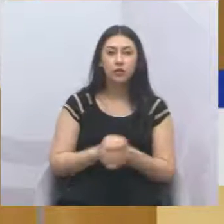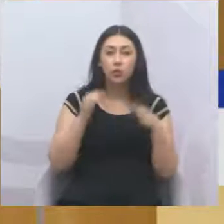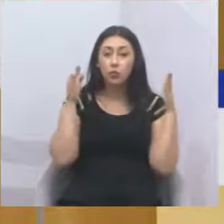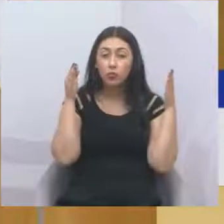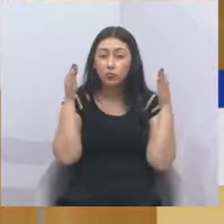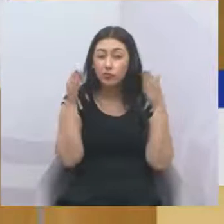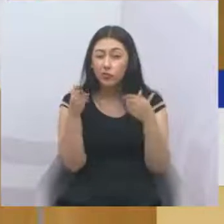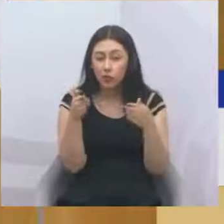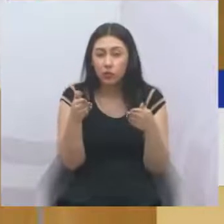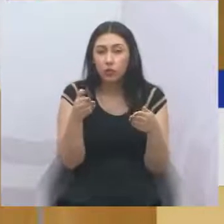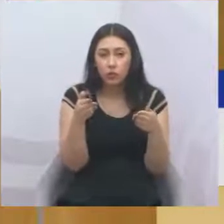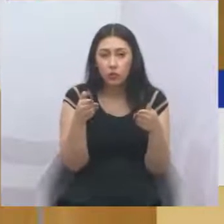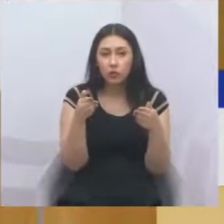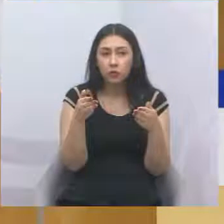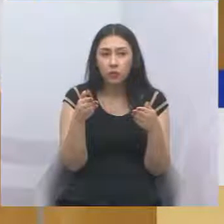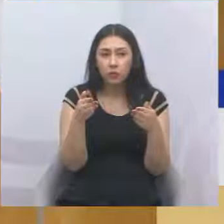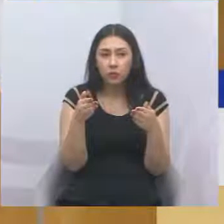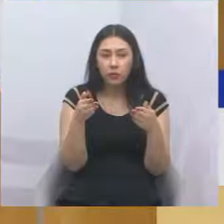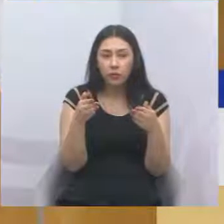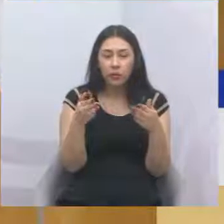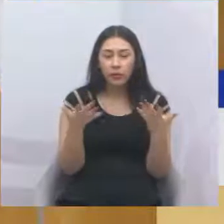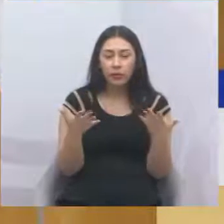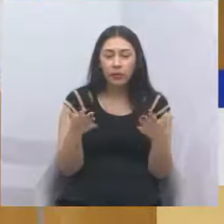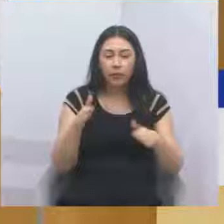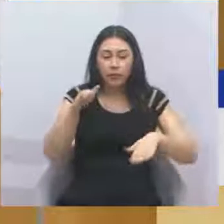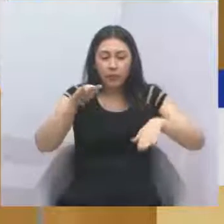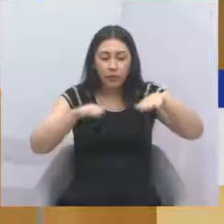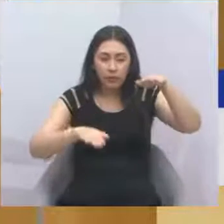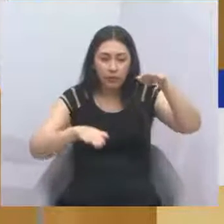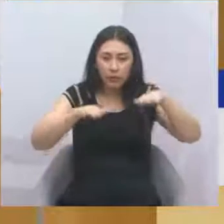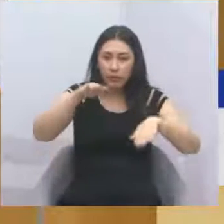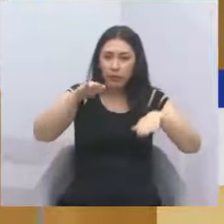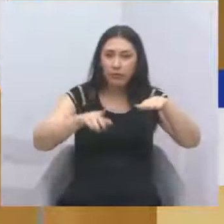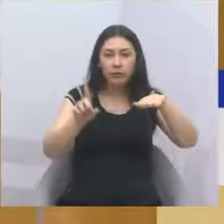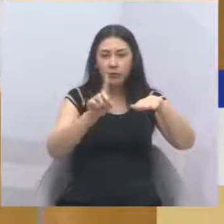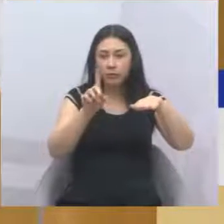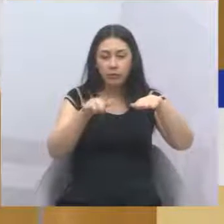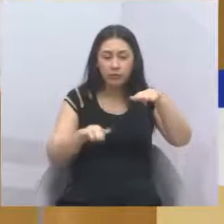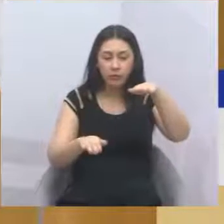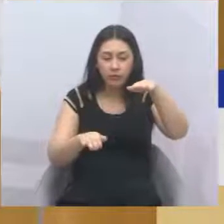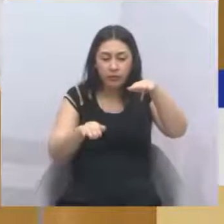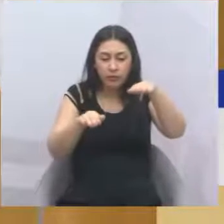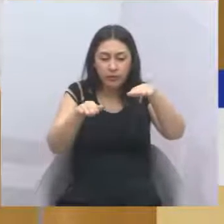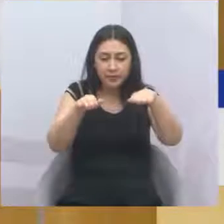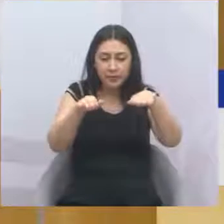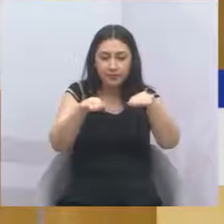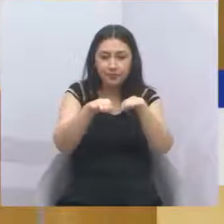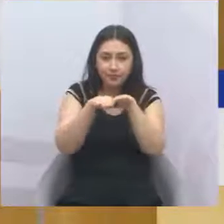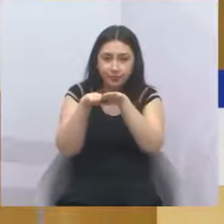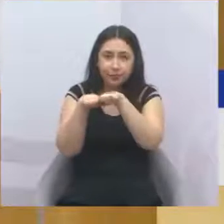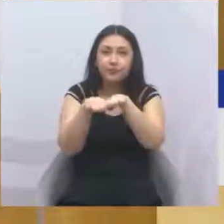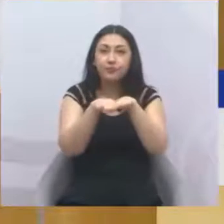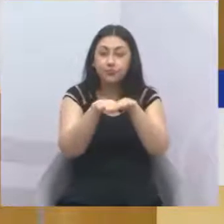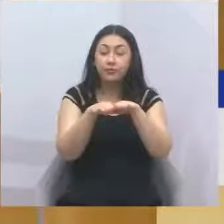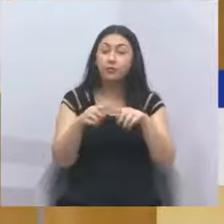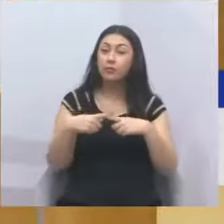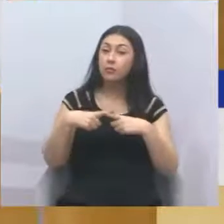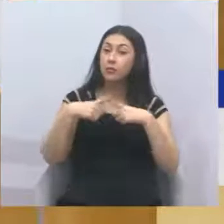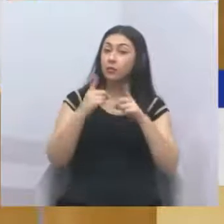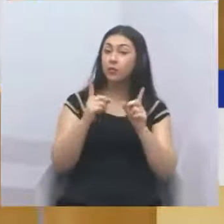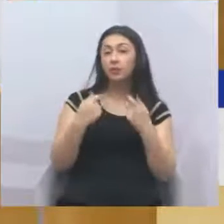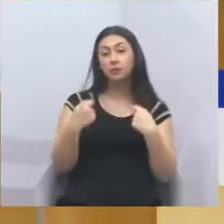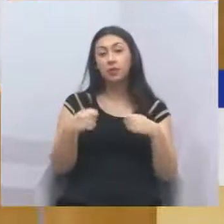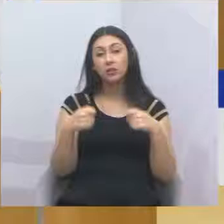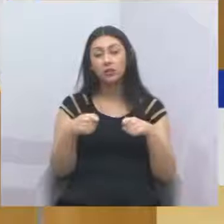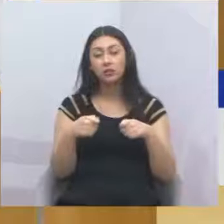aqui realmente é para que não haja um desequilíbrio na nossa biodiversidade, mas, no entanto, é preciso a